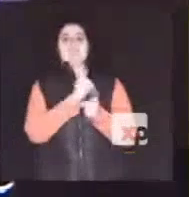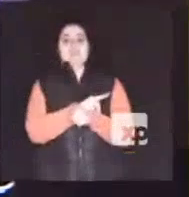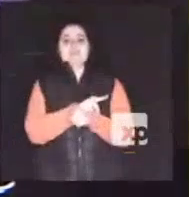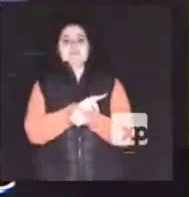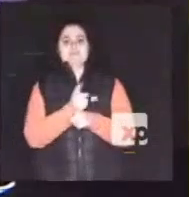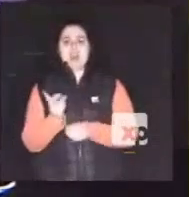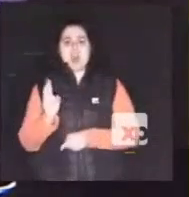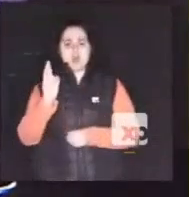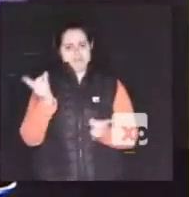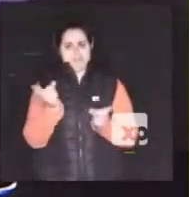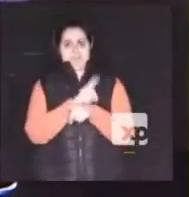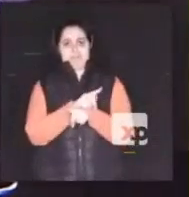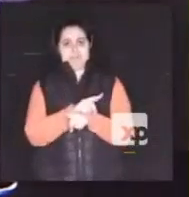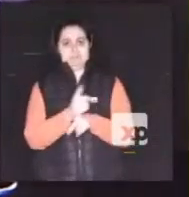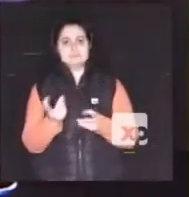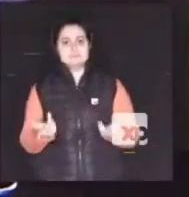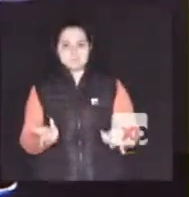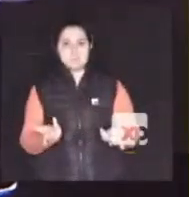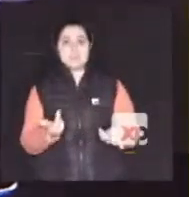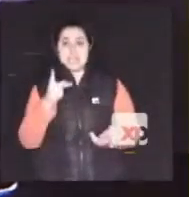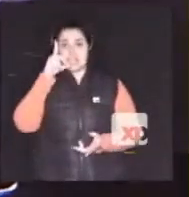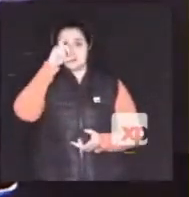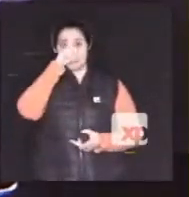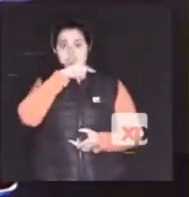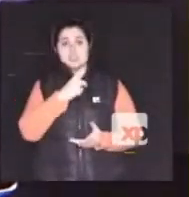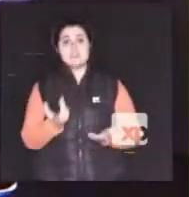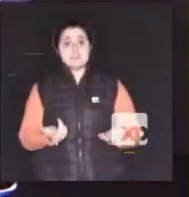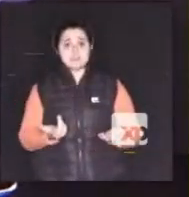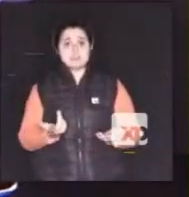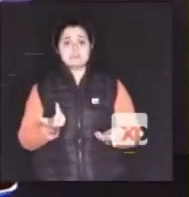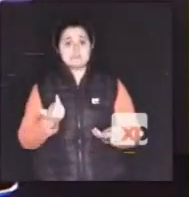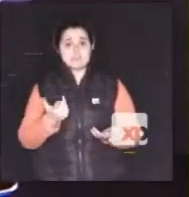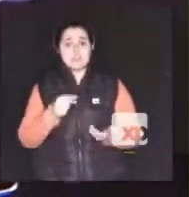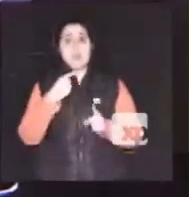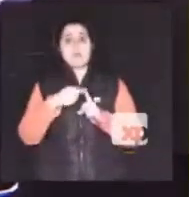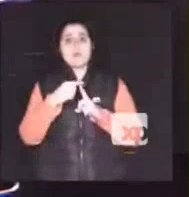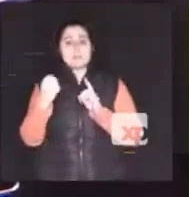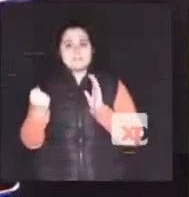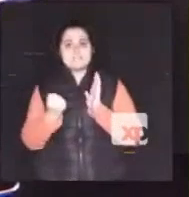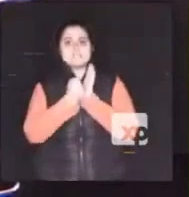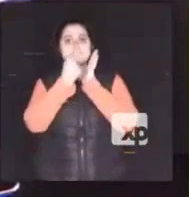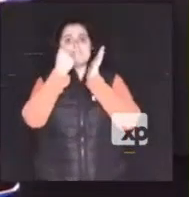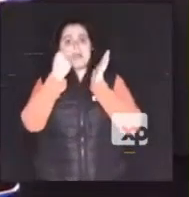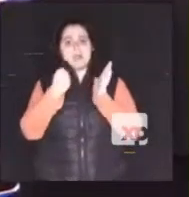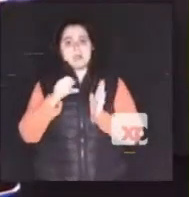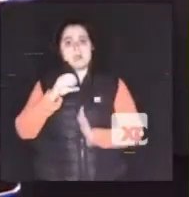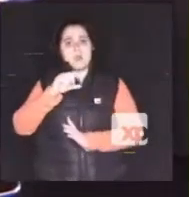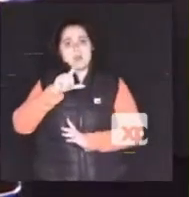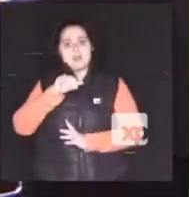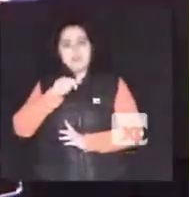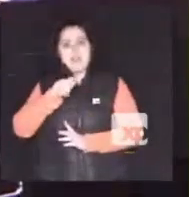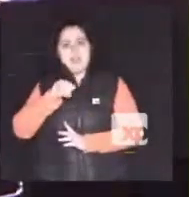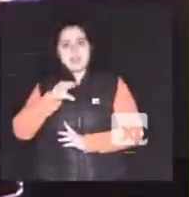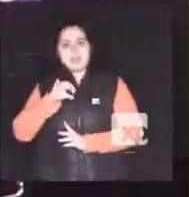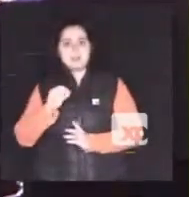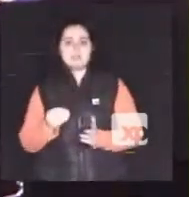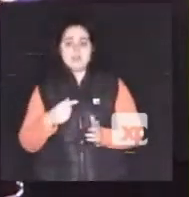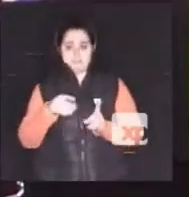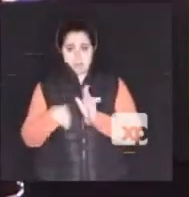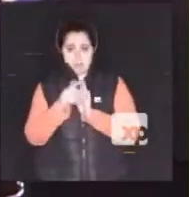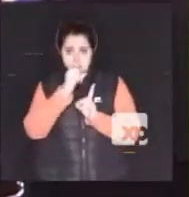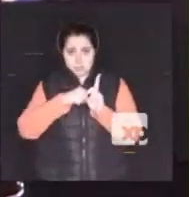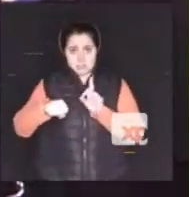de valores é difícil de você superar porque a um certo pacto oligárquico na sociedade brasileira